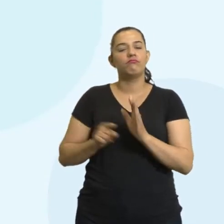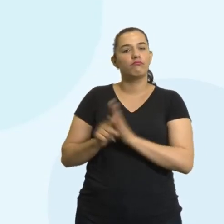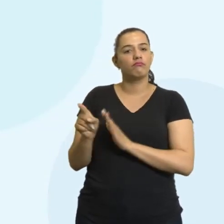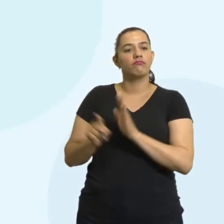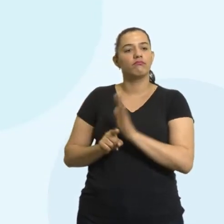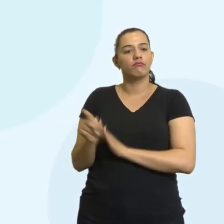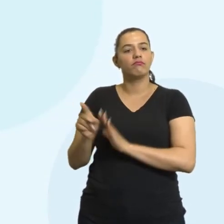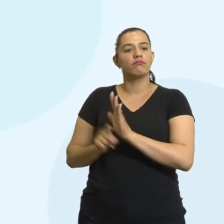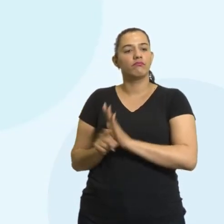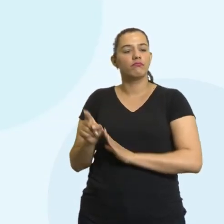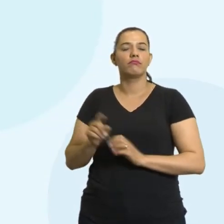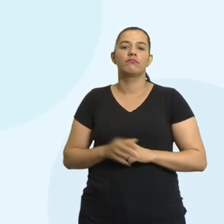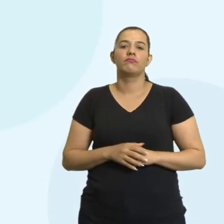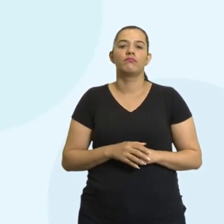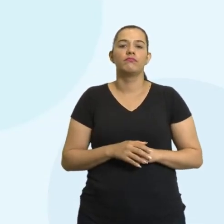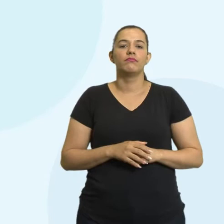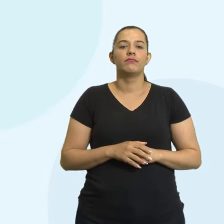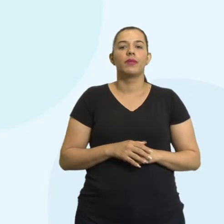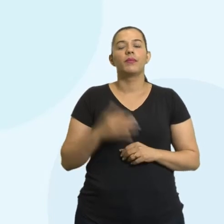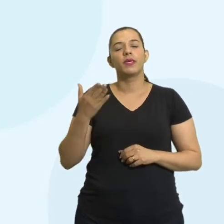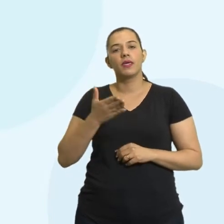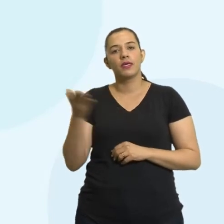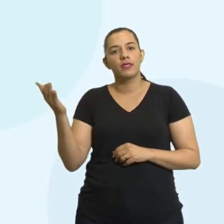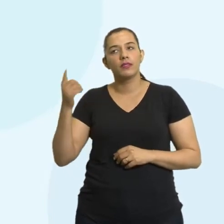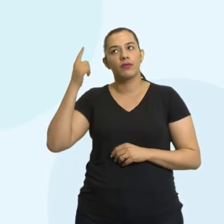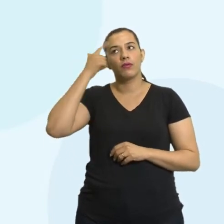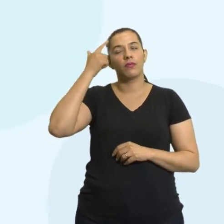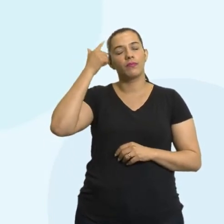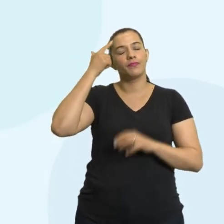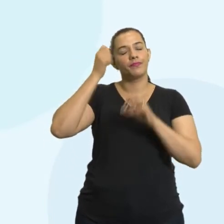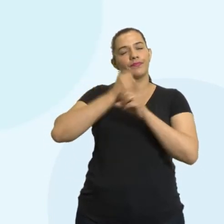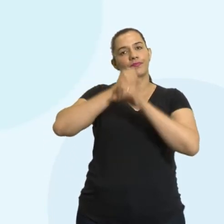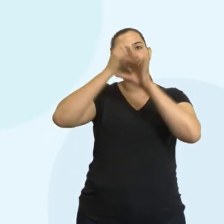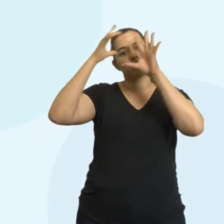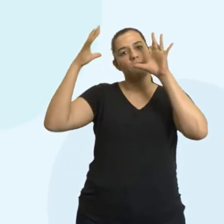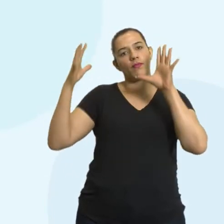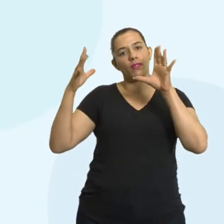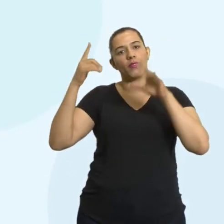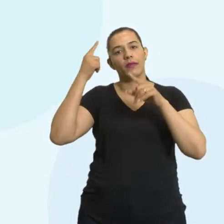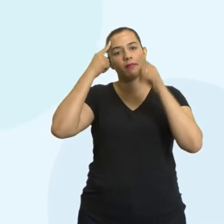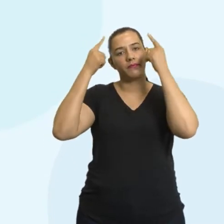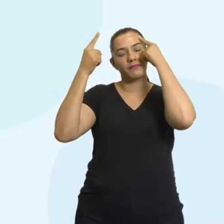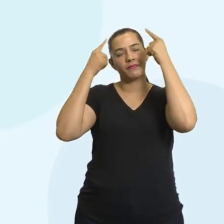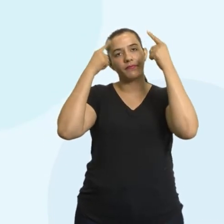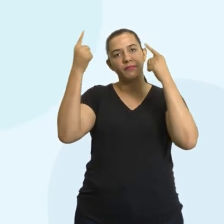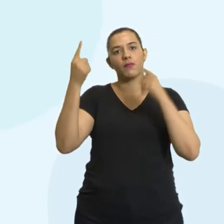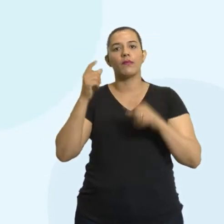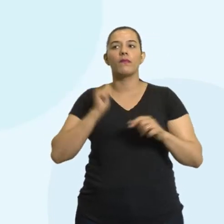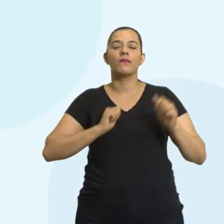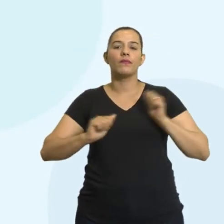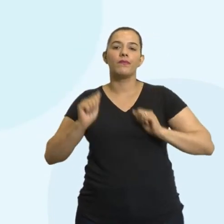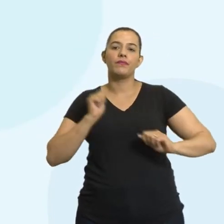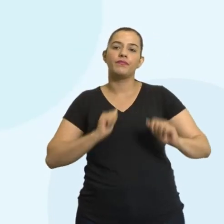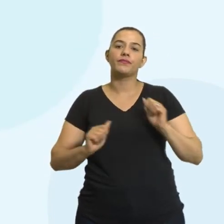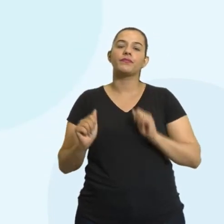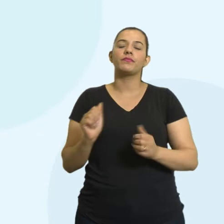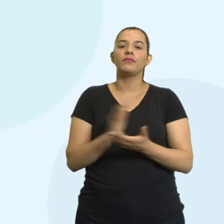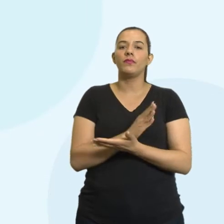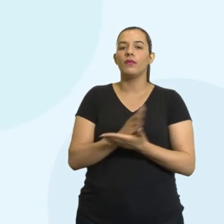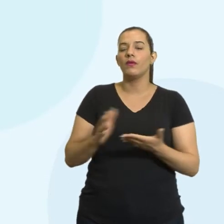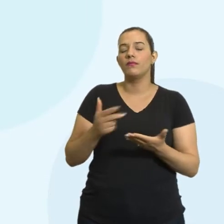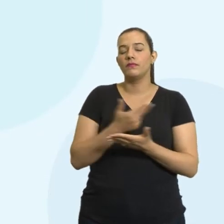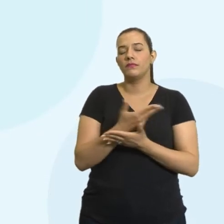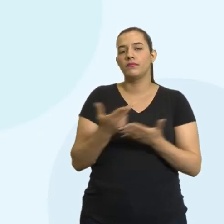Esse cenário vai possibilitar que eles projetem, né? Prospectem algumas